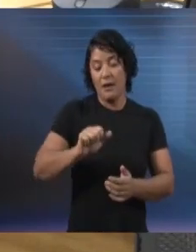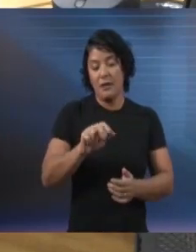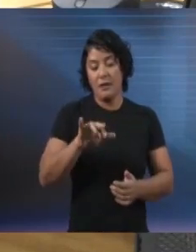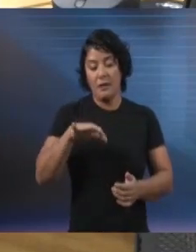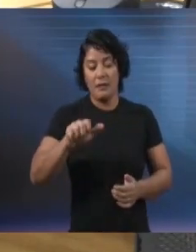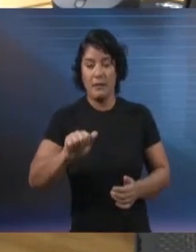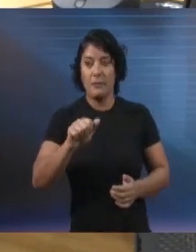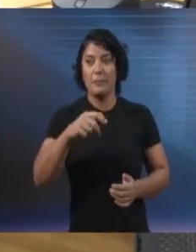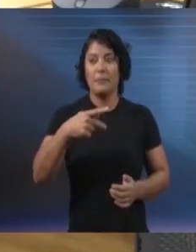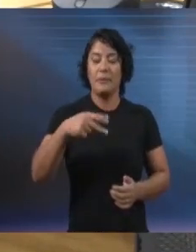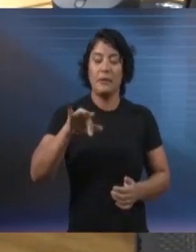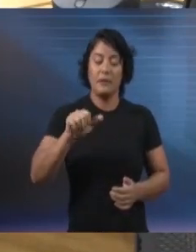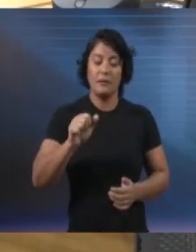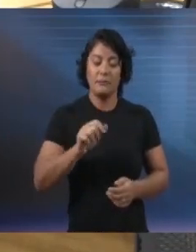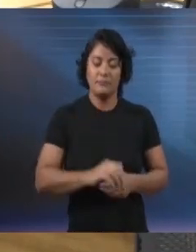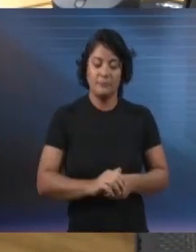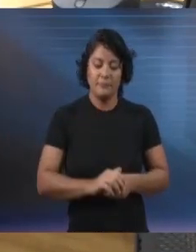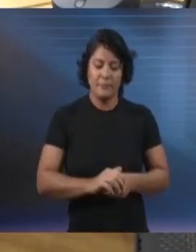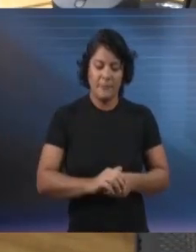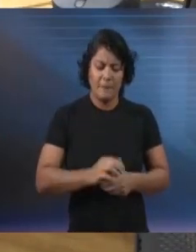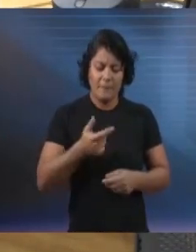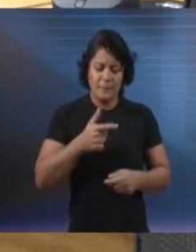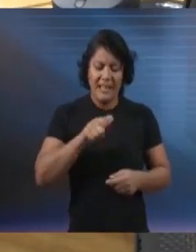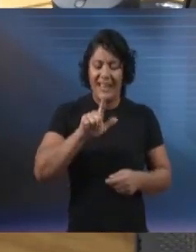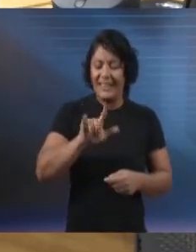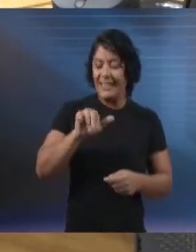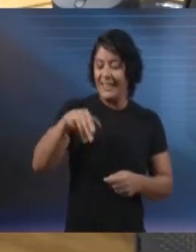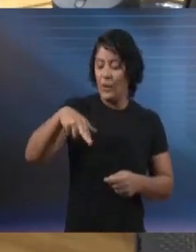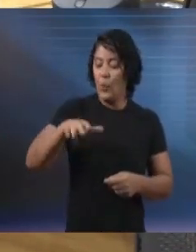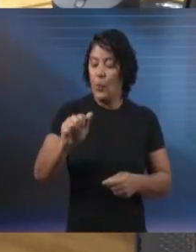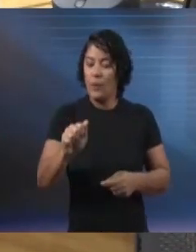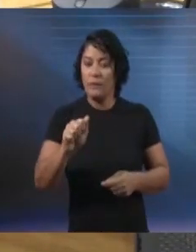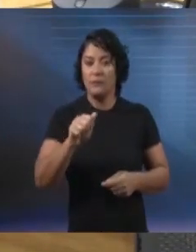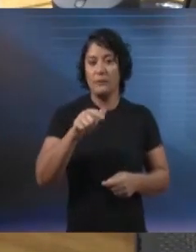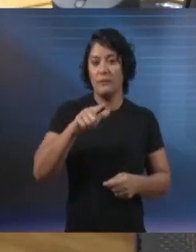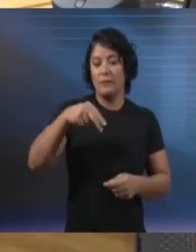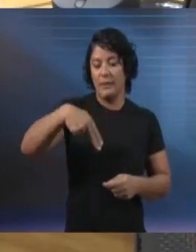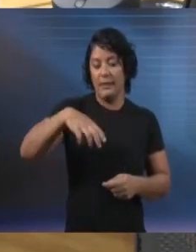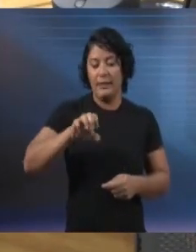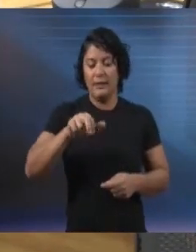a língua negra, que é nada mais, a língua negra é nada mais do que